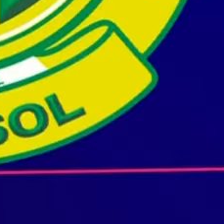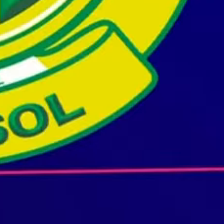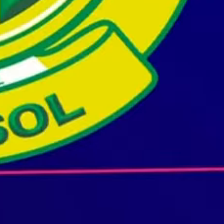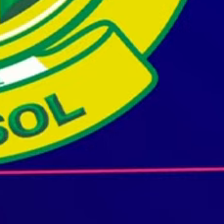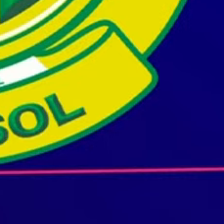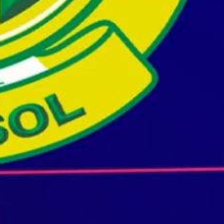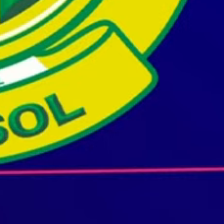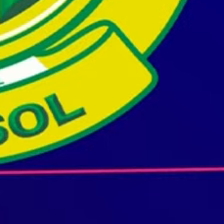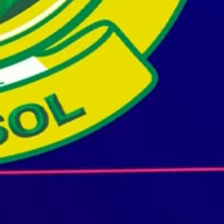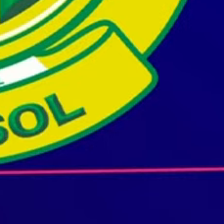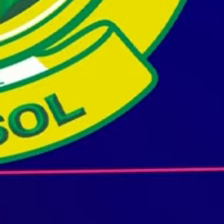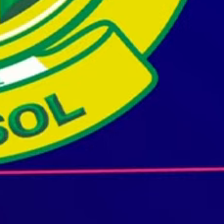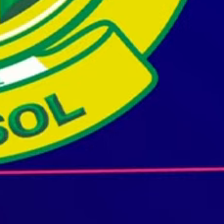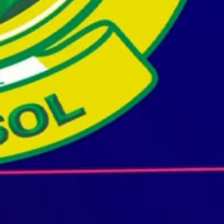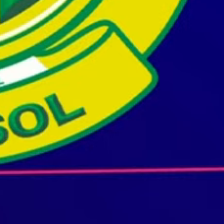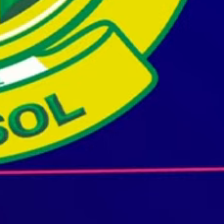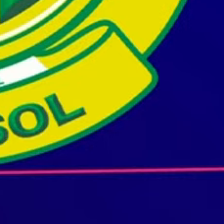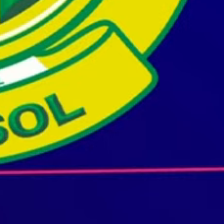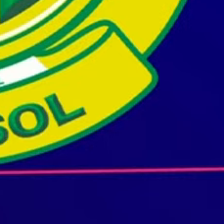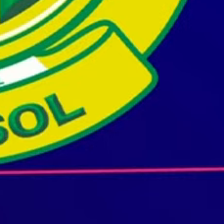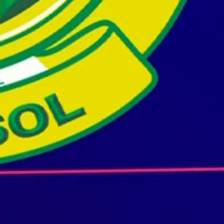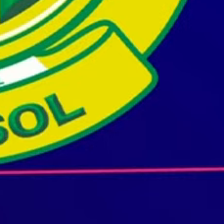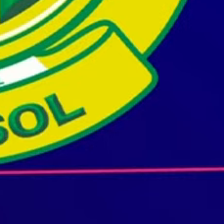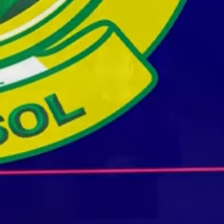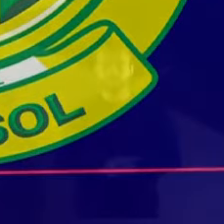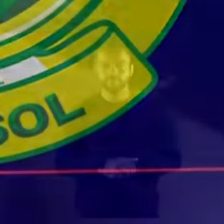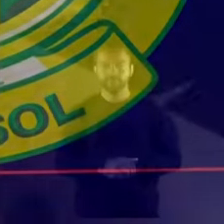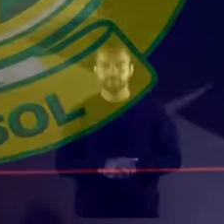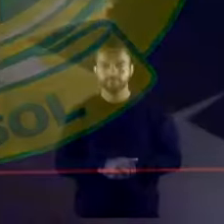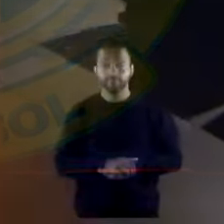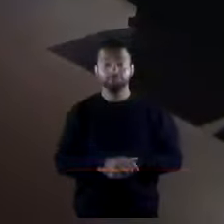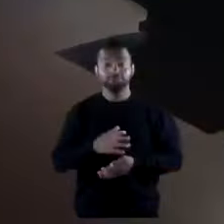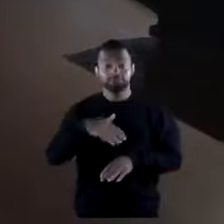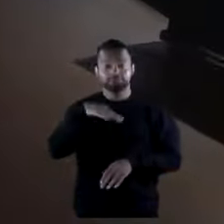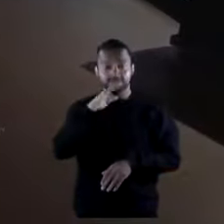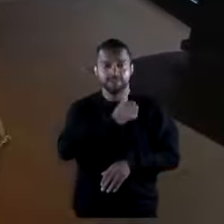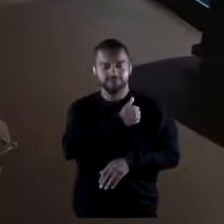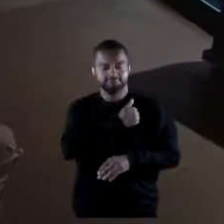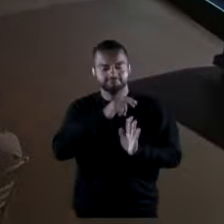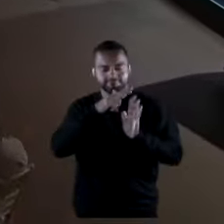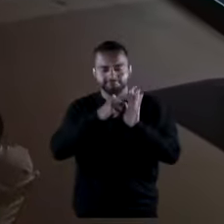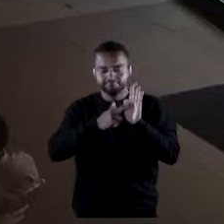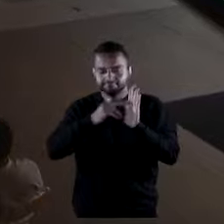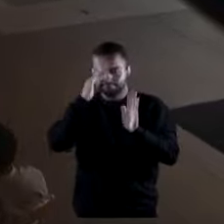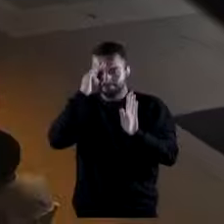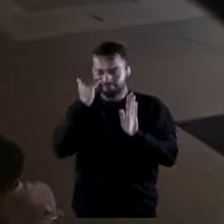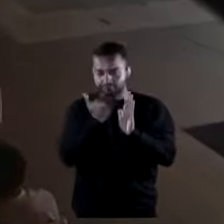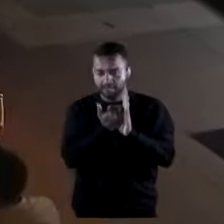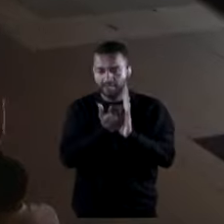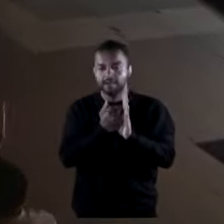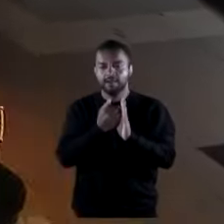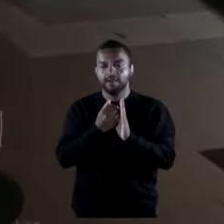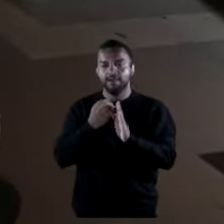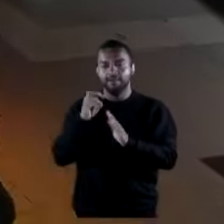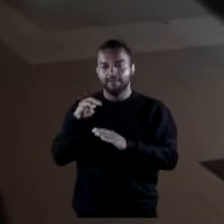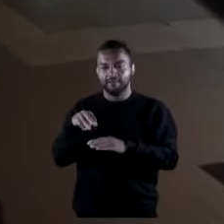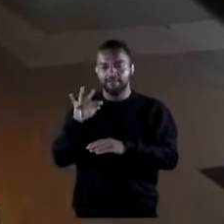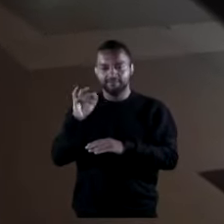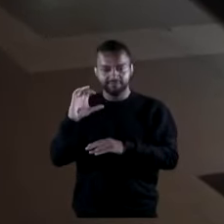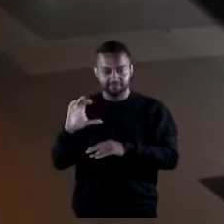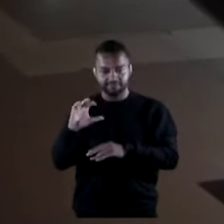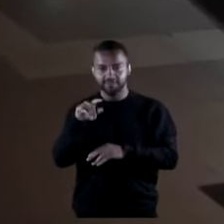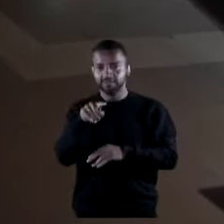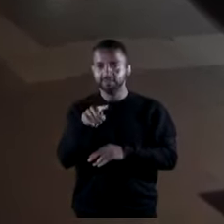Aplausos para o Mirassol, o time mais disciplinado. Lembrando que foi eleito por um ranking com três